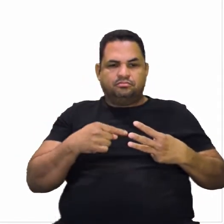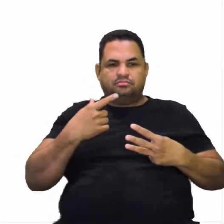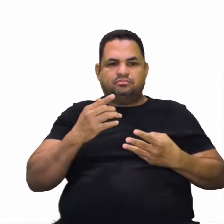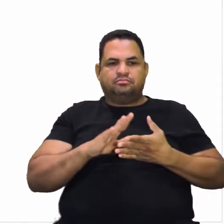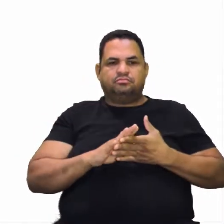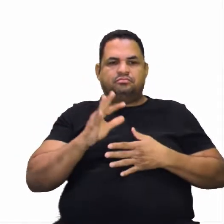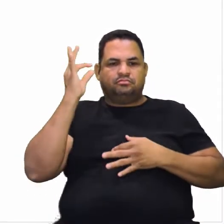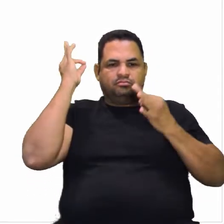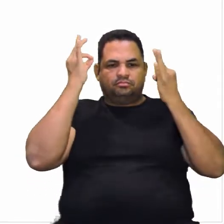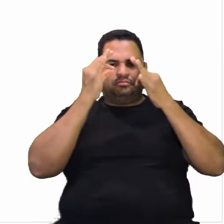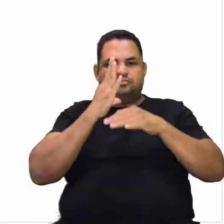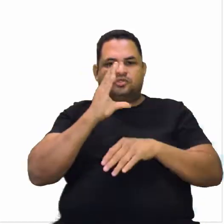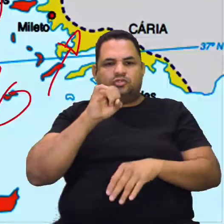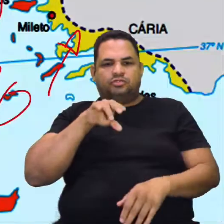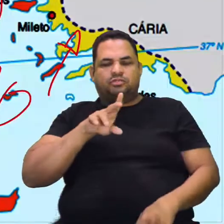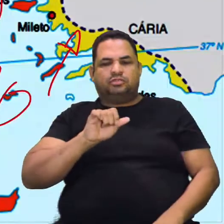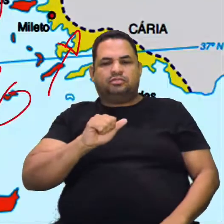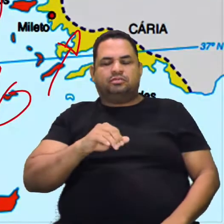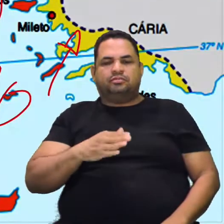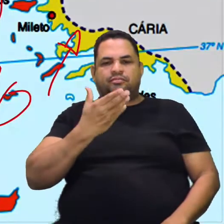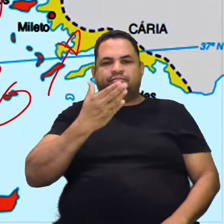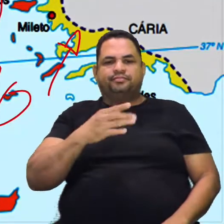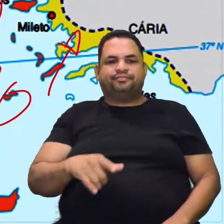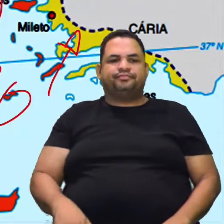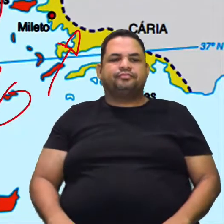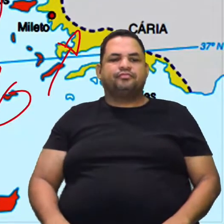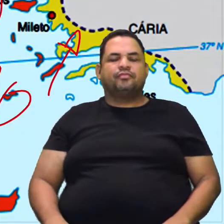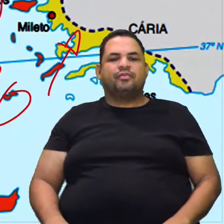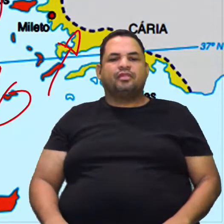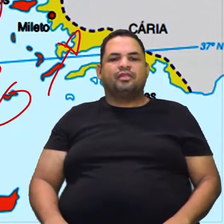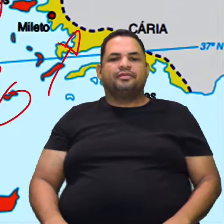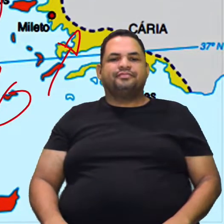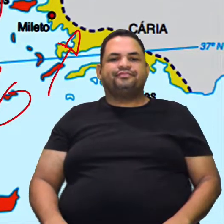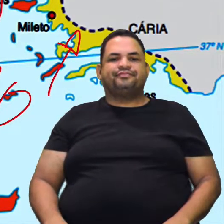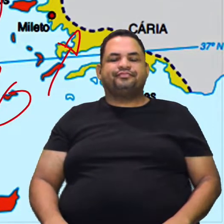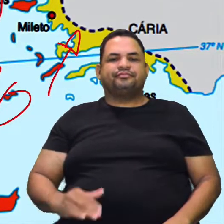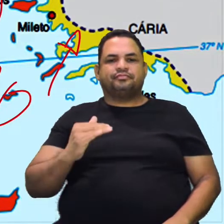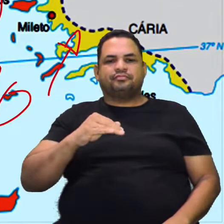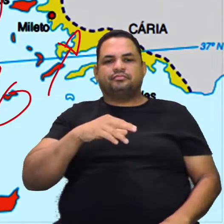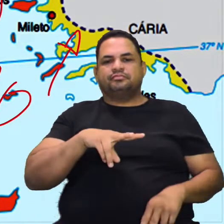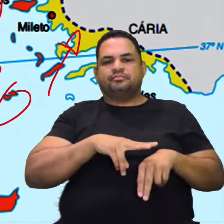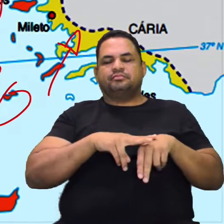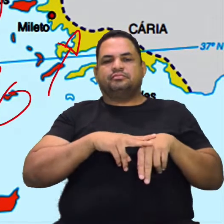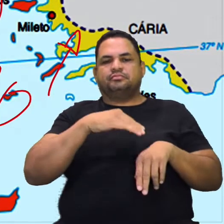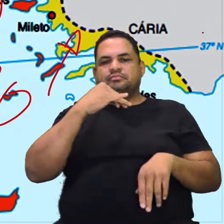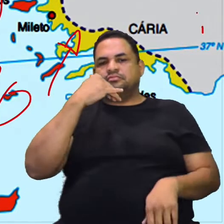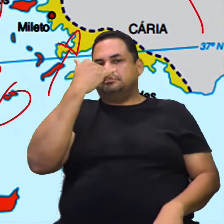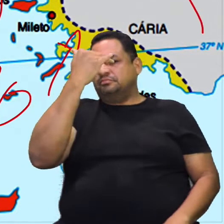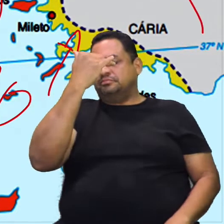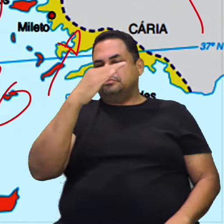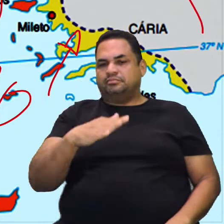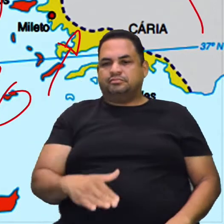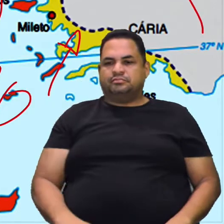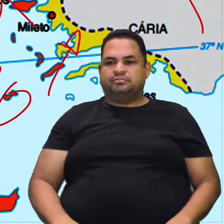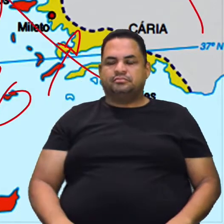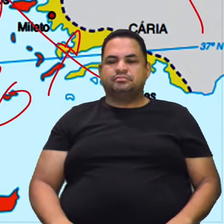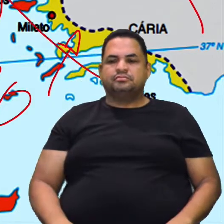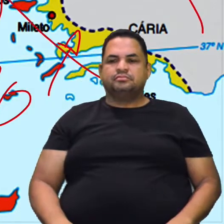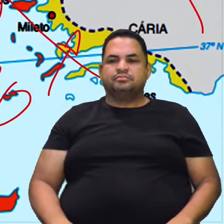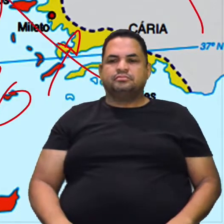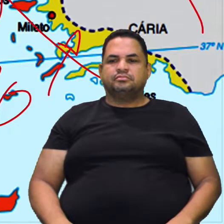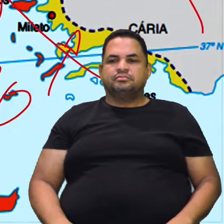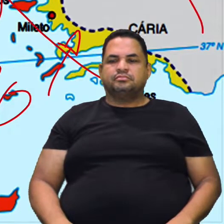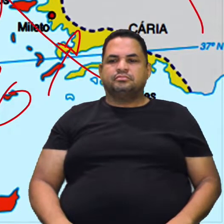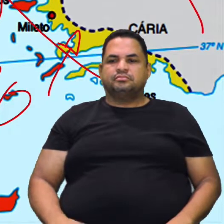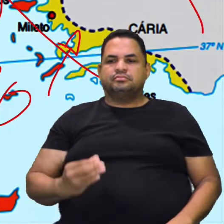Grécia continental, que fica aqui ligada ao continente, tanto aqui nessa parte verde, quanto aqui nessa parte oriental aqui,